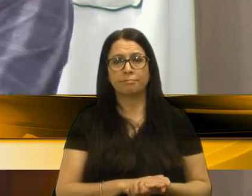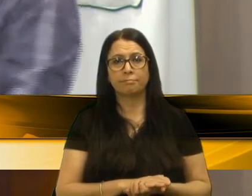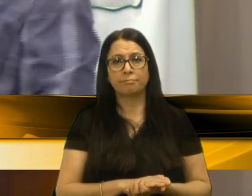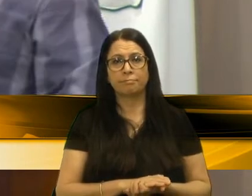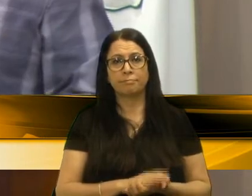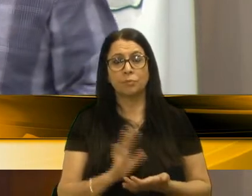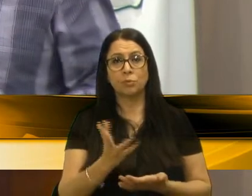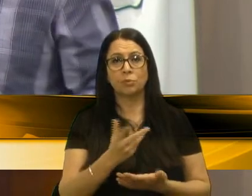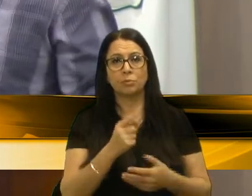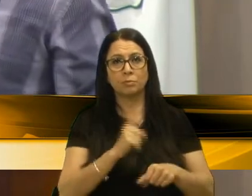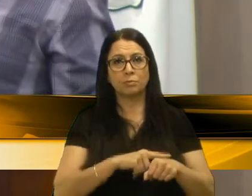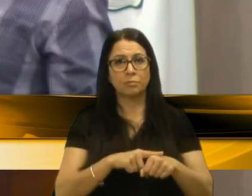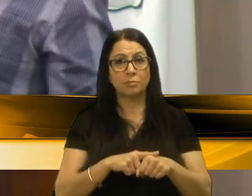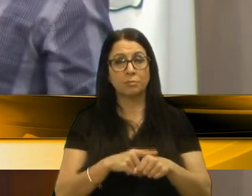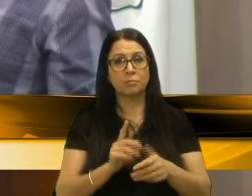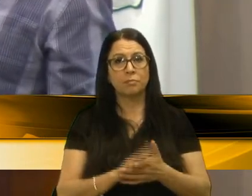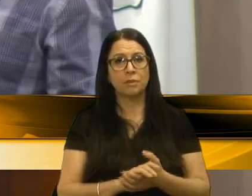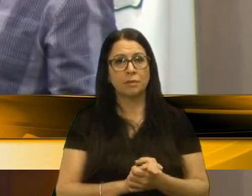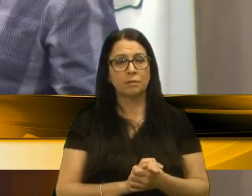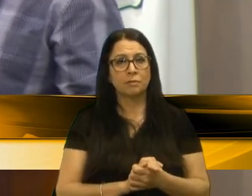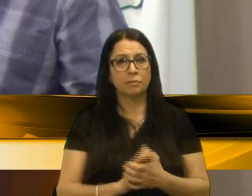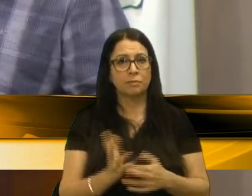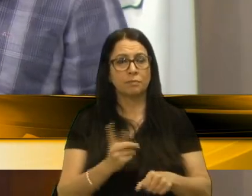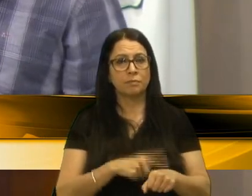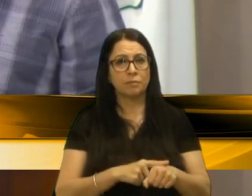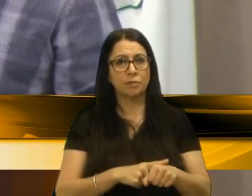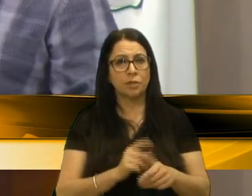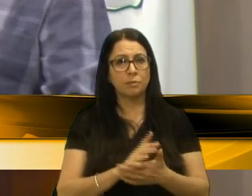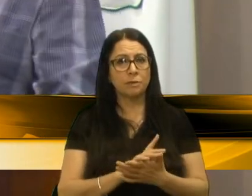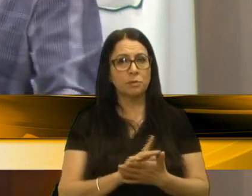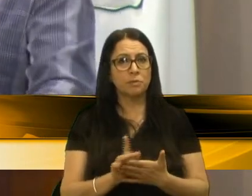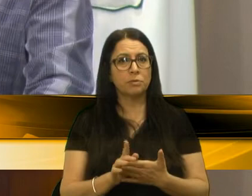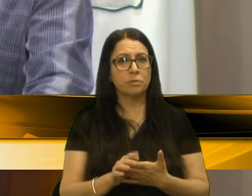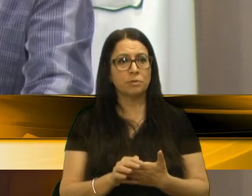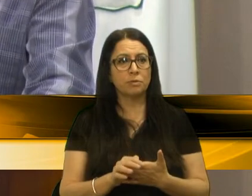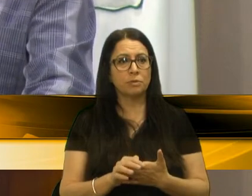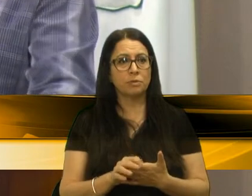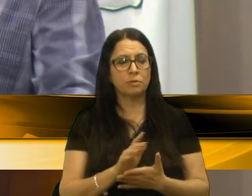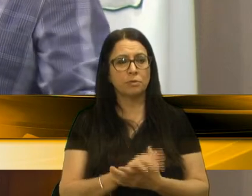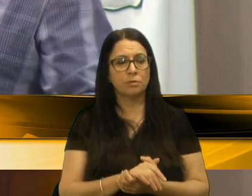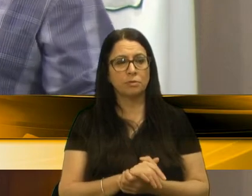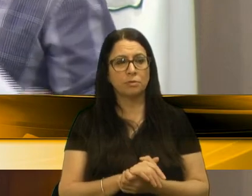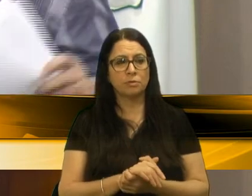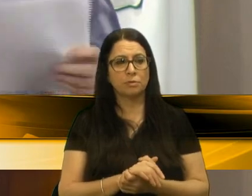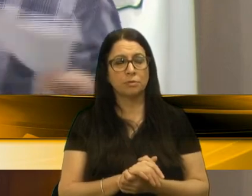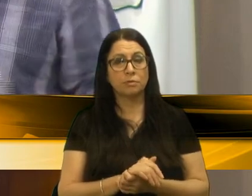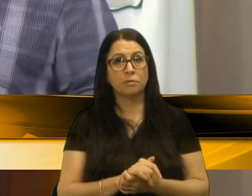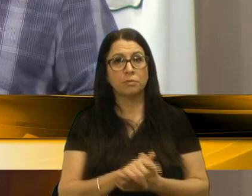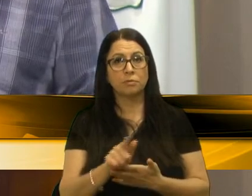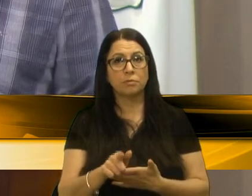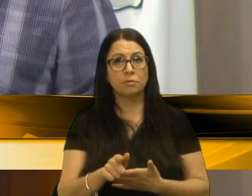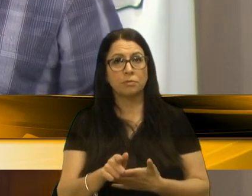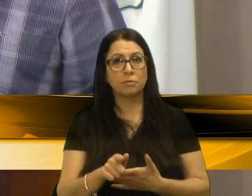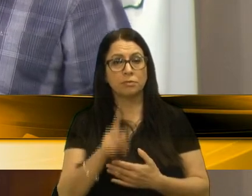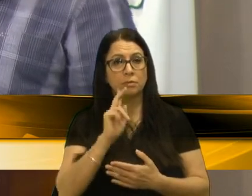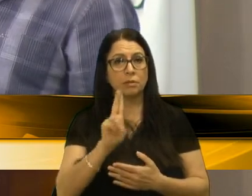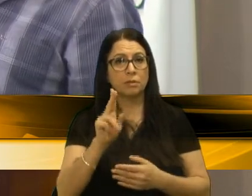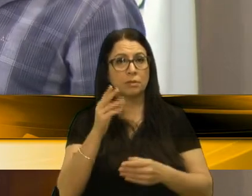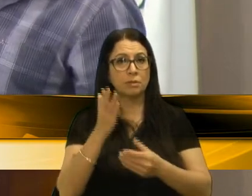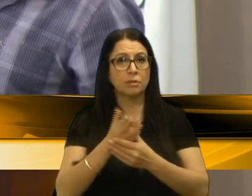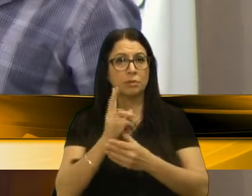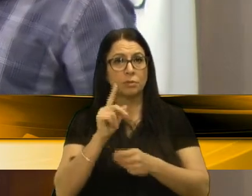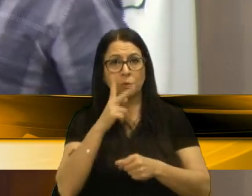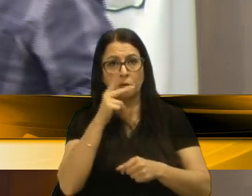tudo no seu tempo, né? Tudo no seu tempo, as coisas acabam